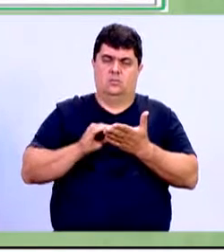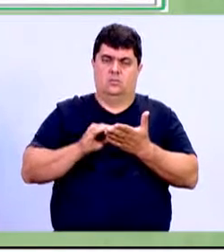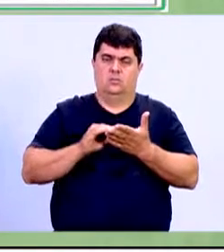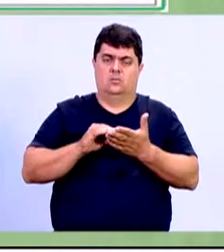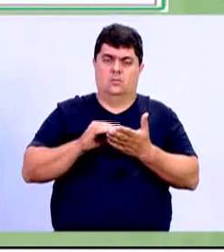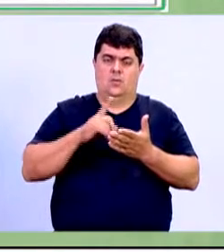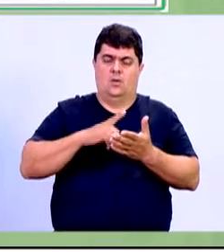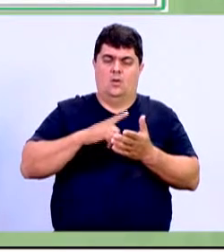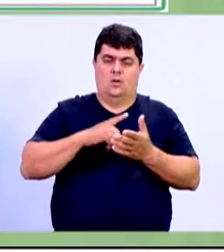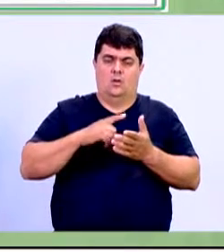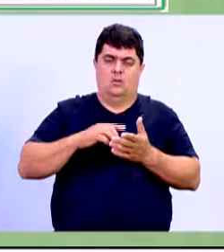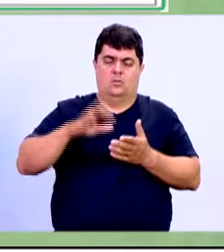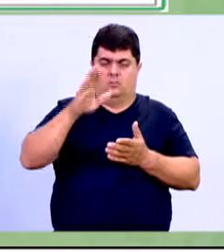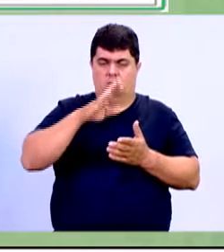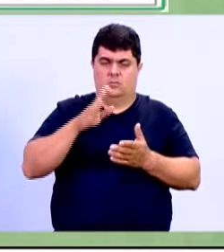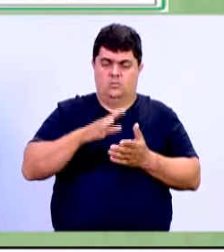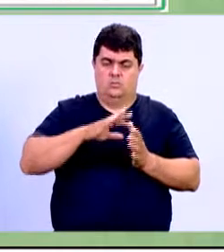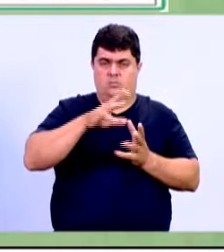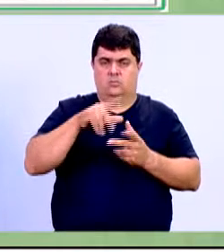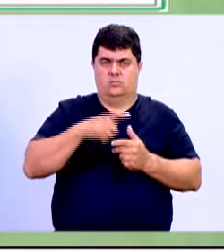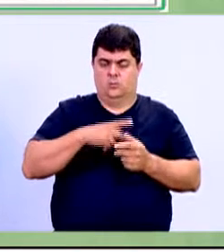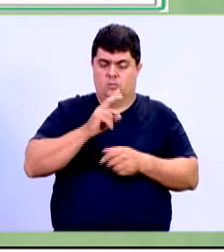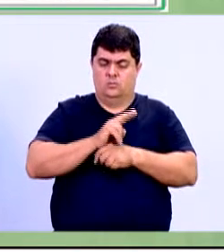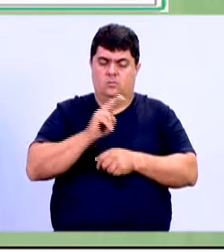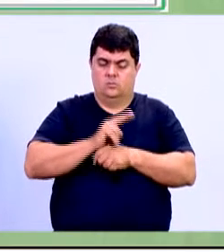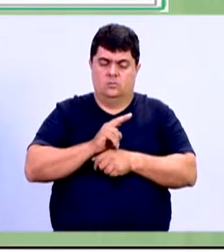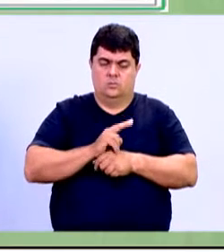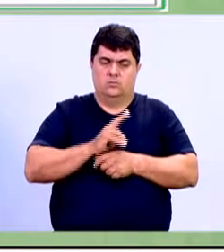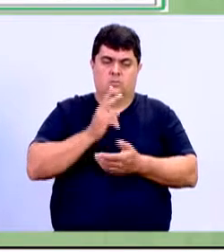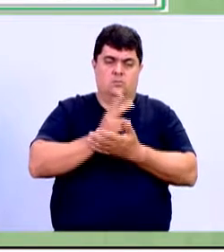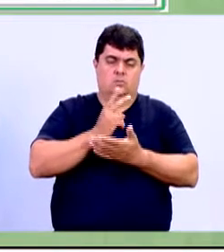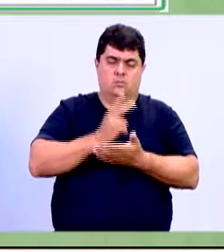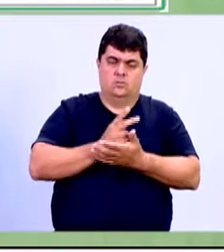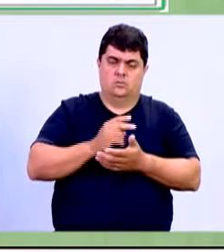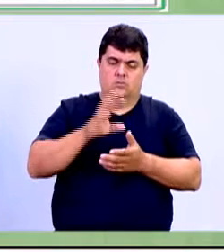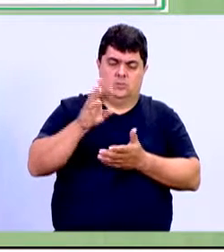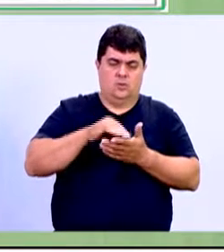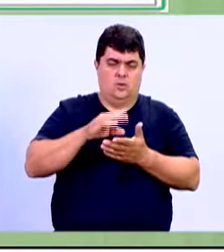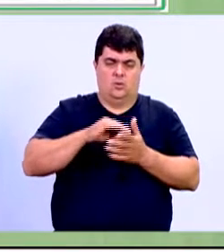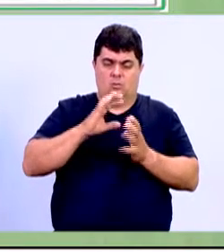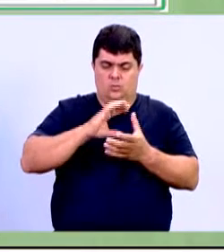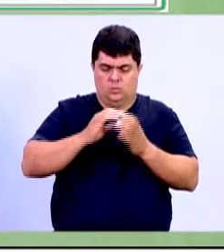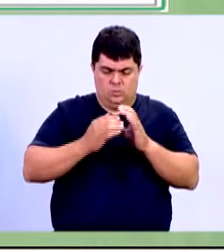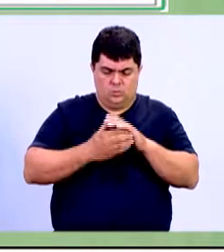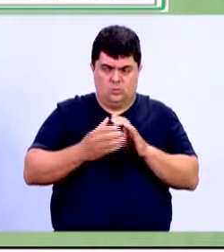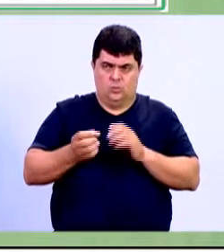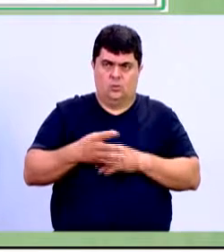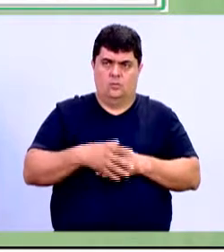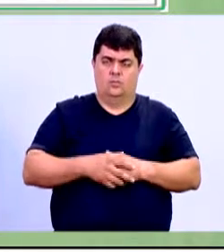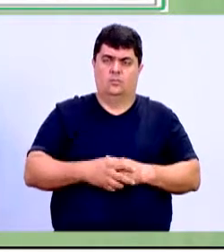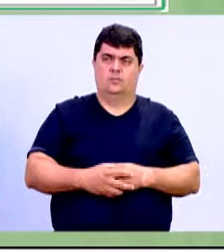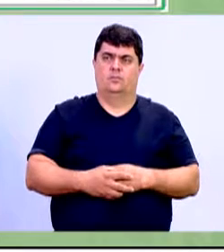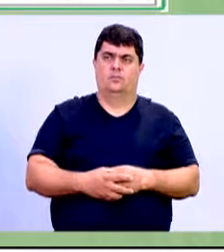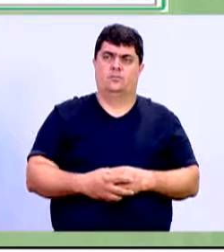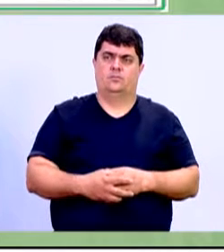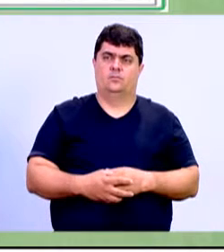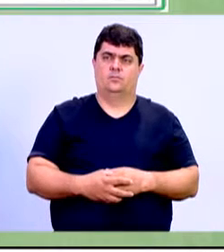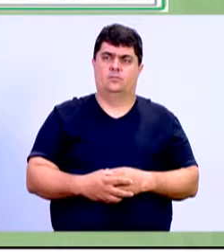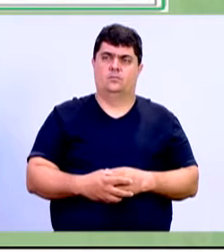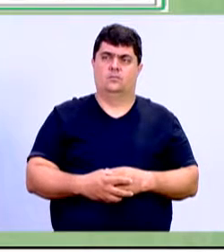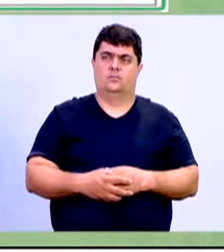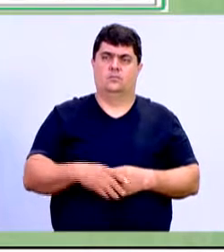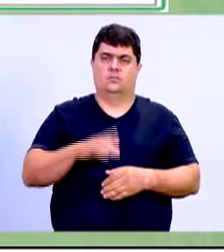uma multinacional e ela cuida desse serviço de manter os equipamentos delas devidamente atualizados. Tá? Temos aqui o